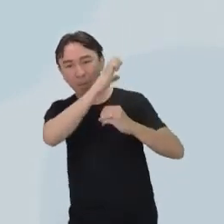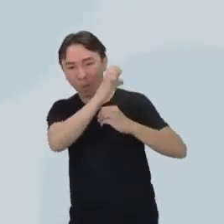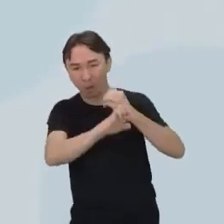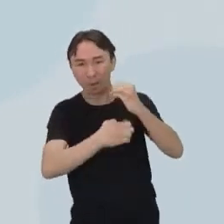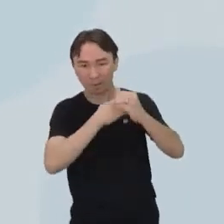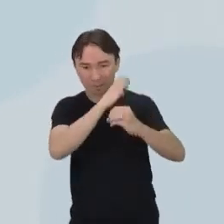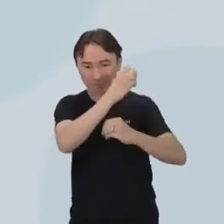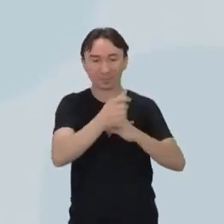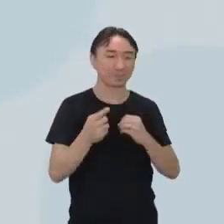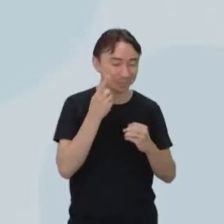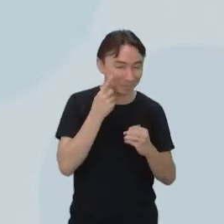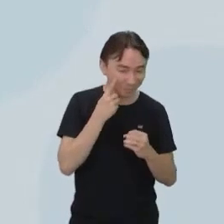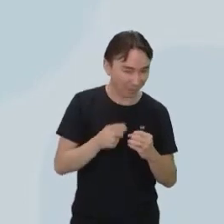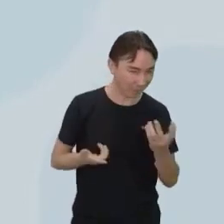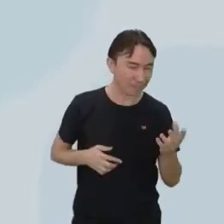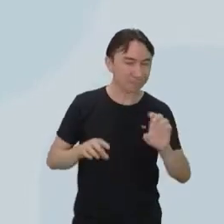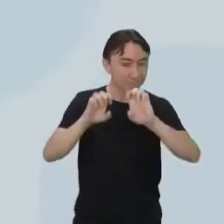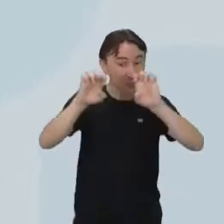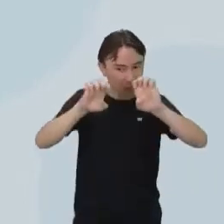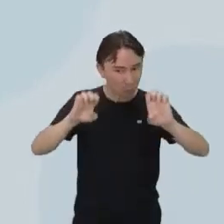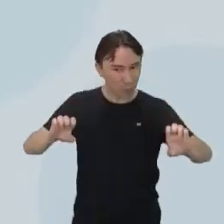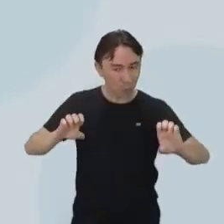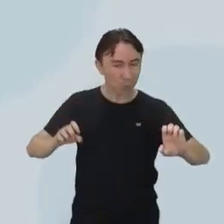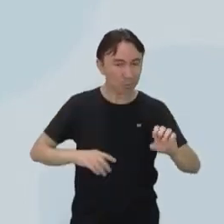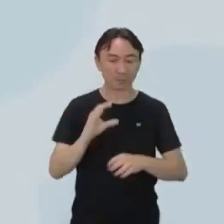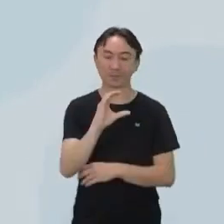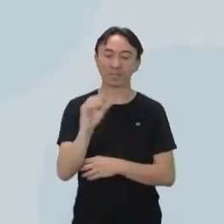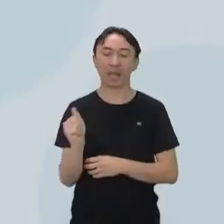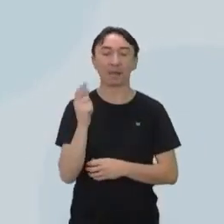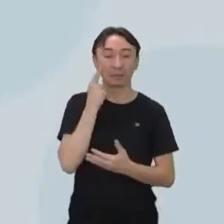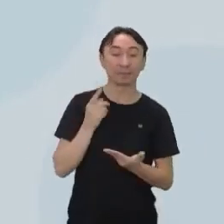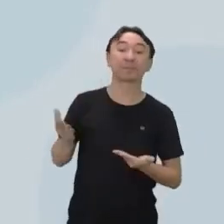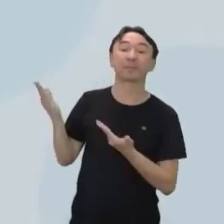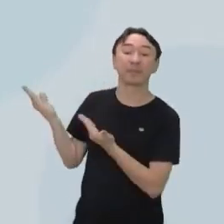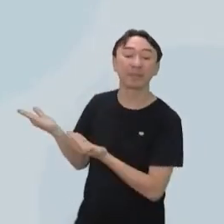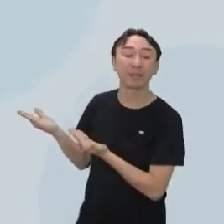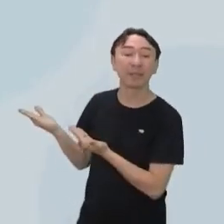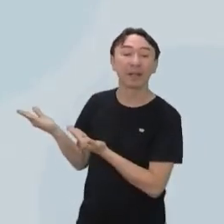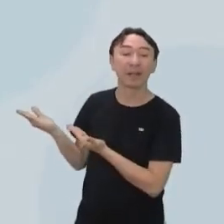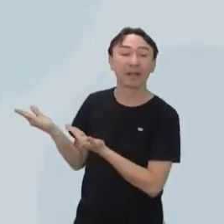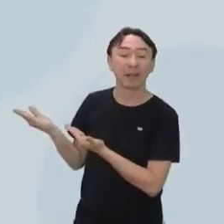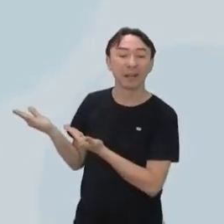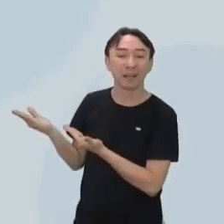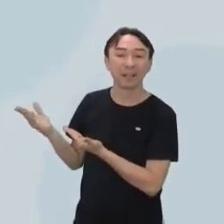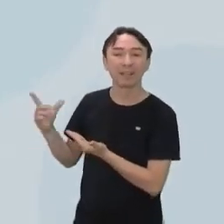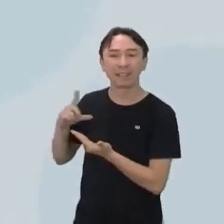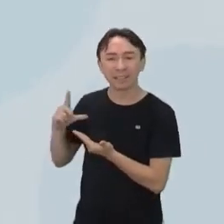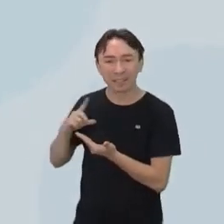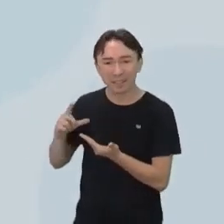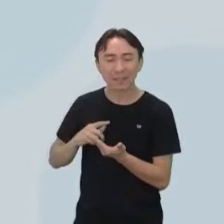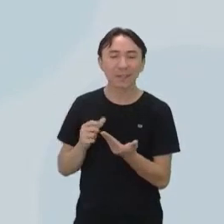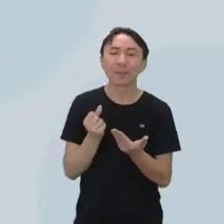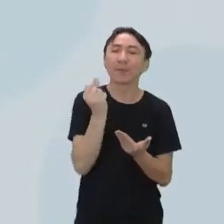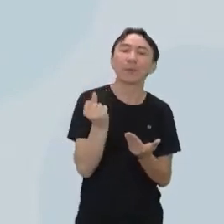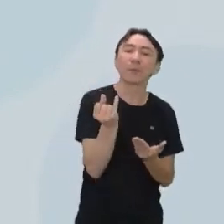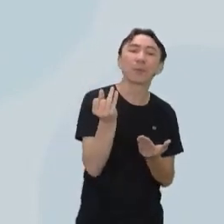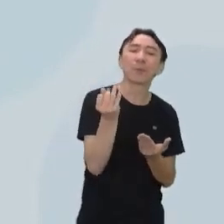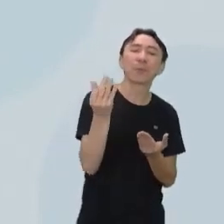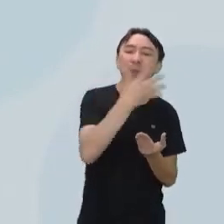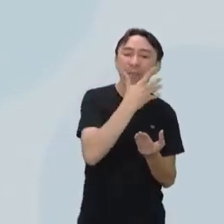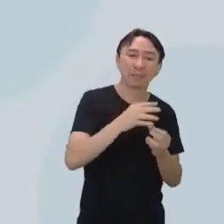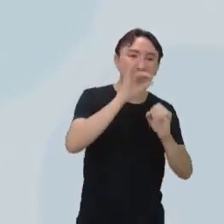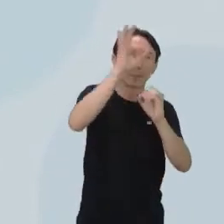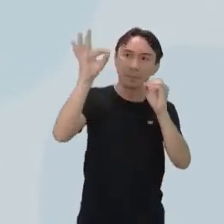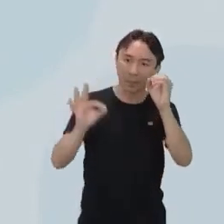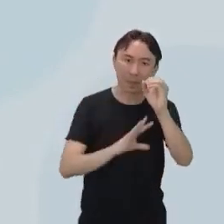cálcio, nós temos aqui que ele tem, então, apresenta... Quantas camadas eletrônicas aqui, professor?